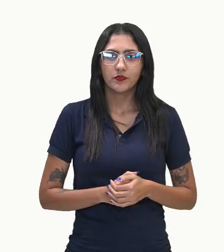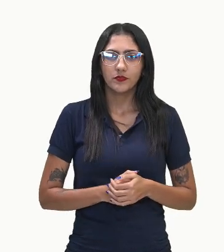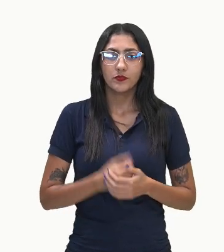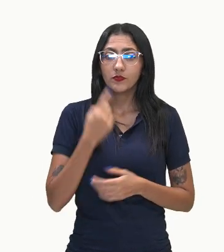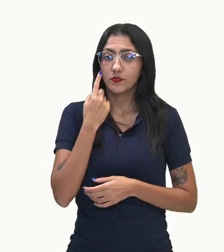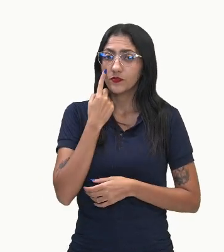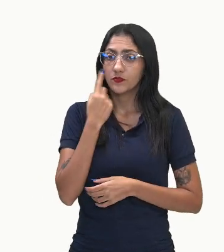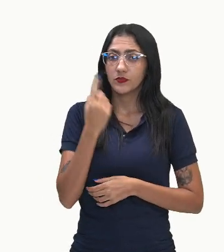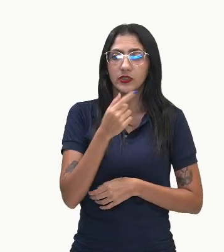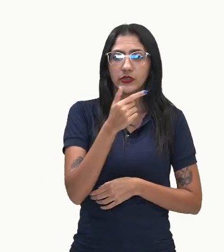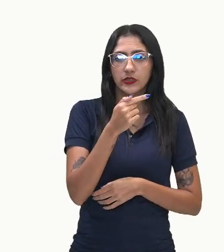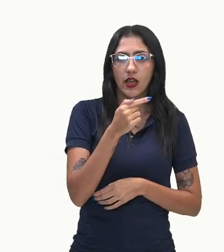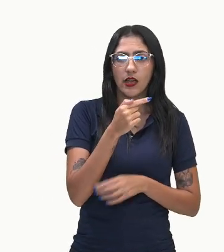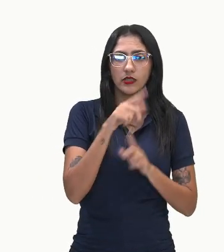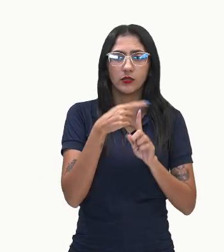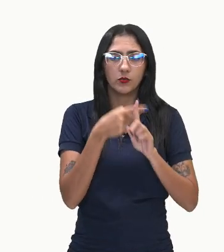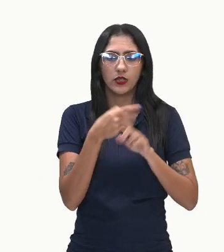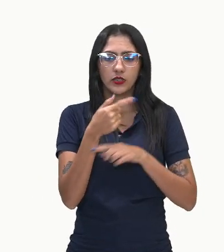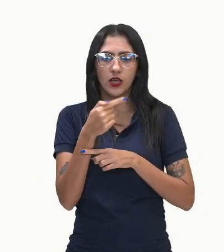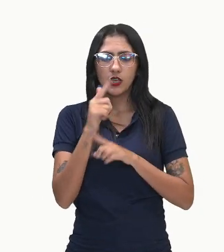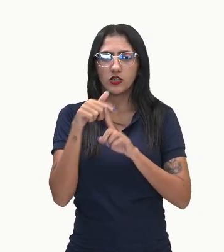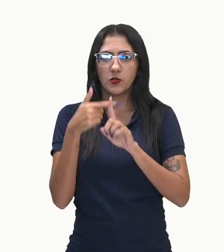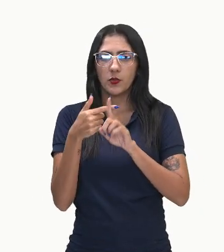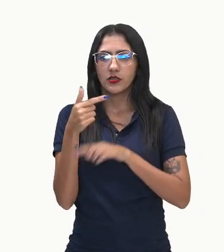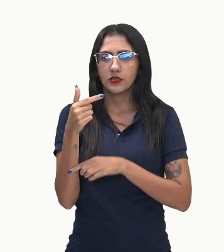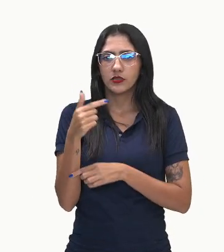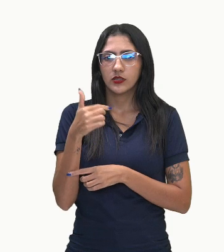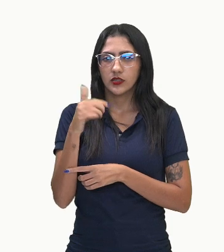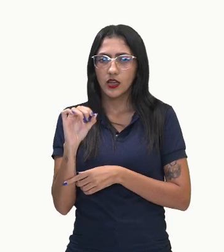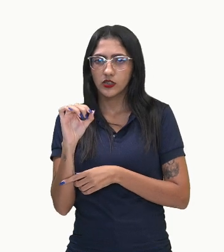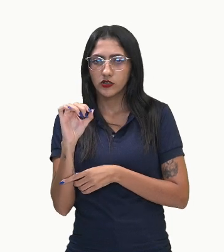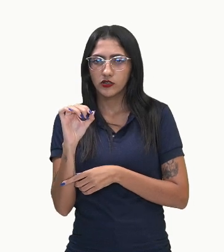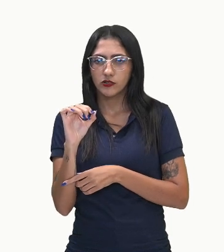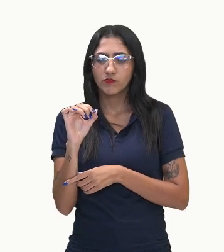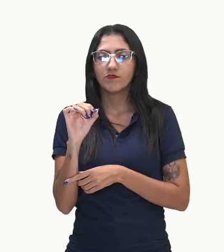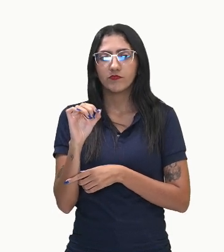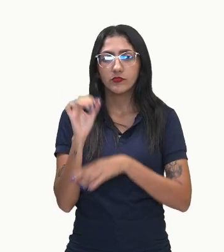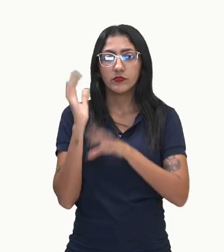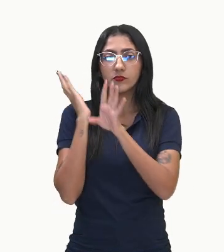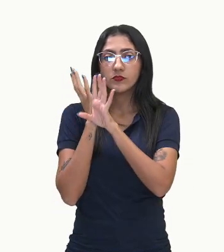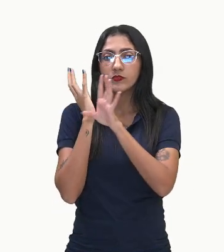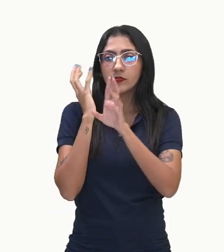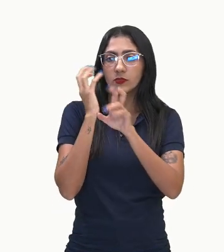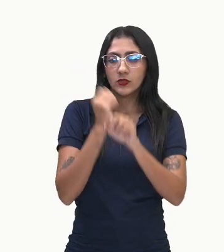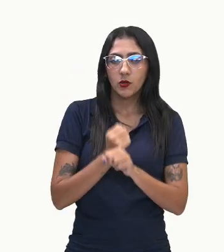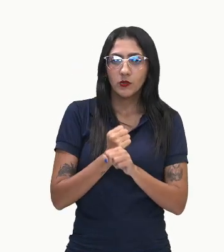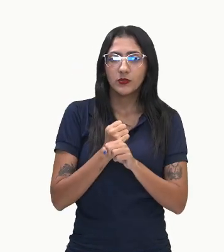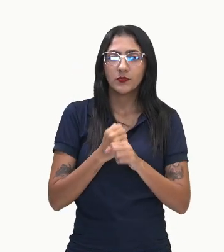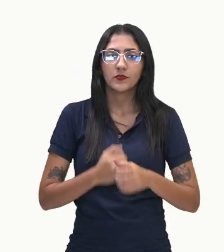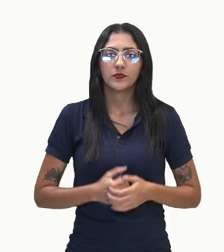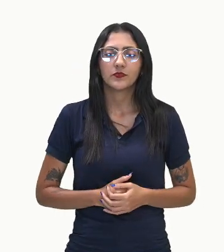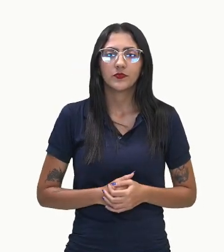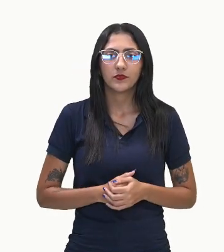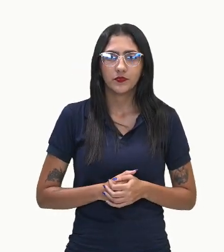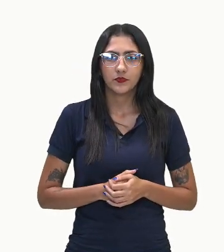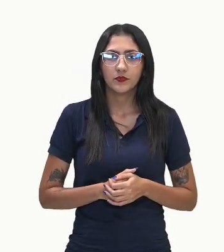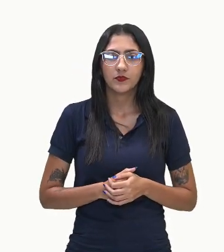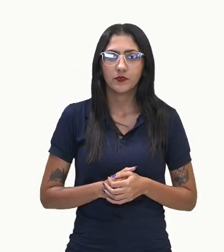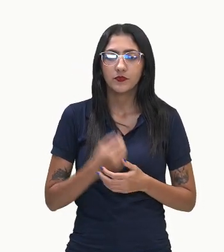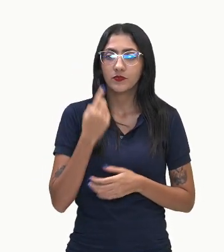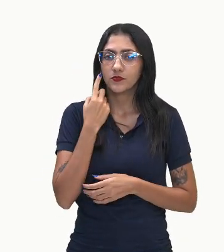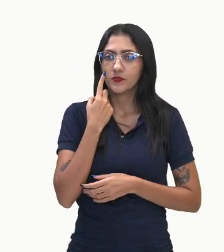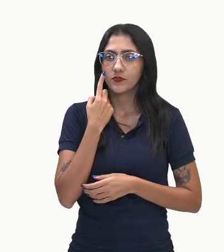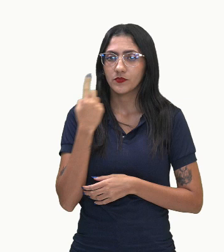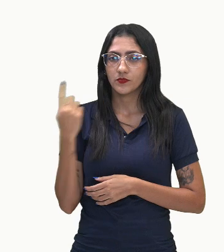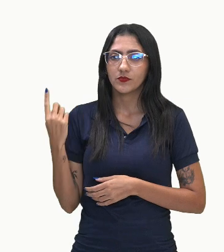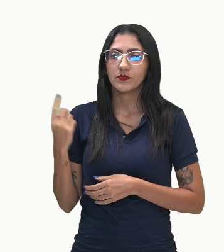7 mais 7 mais 10. Logo, o perímetro é igual a 7 mais 7,